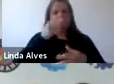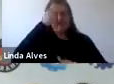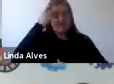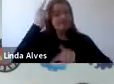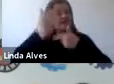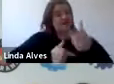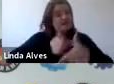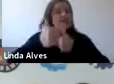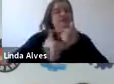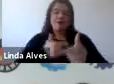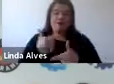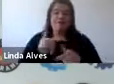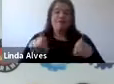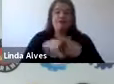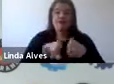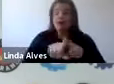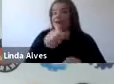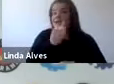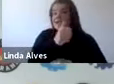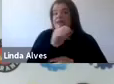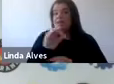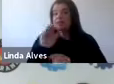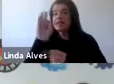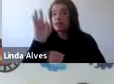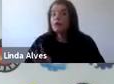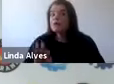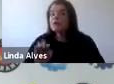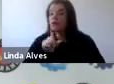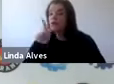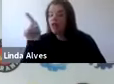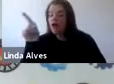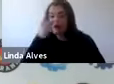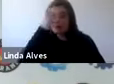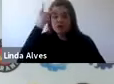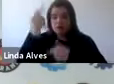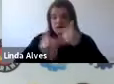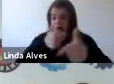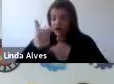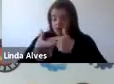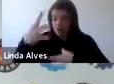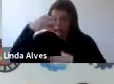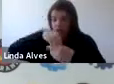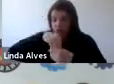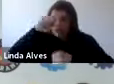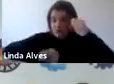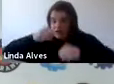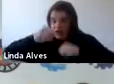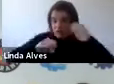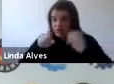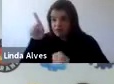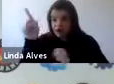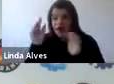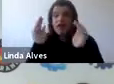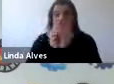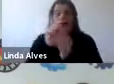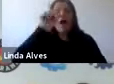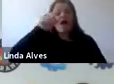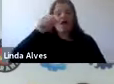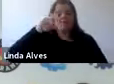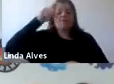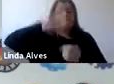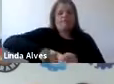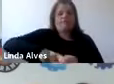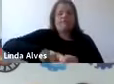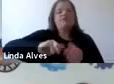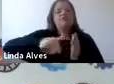daqueles trabalhadores são sindicalizados. Então, é conosco, é aqui no chão de fábrica, e é importante